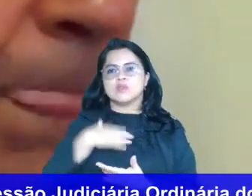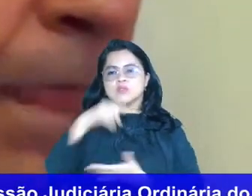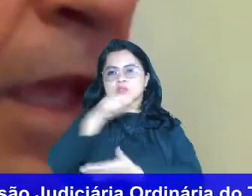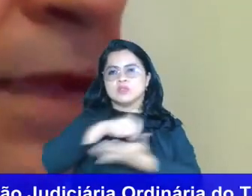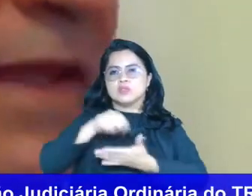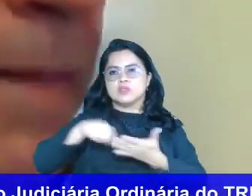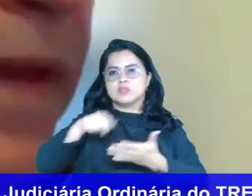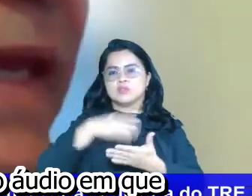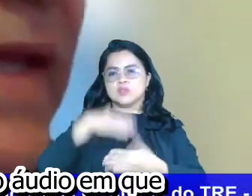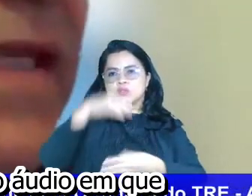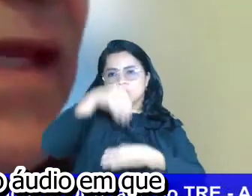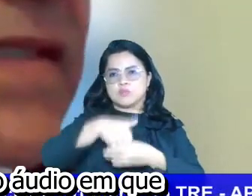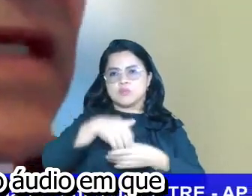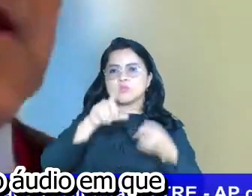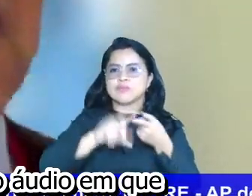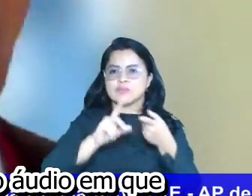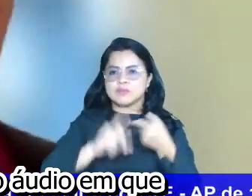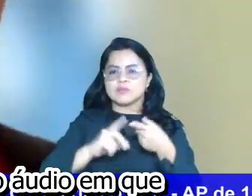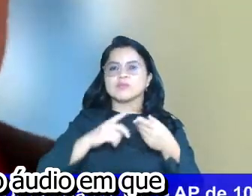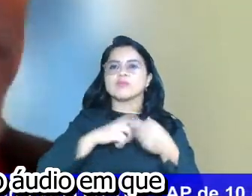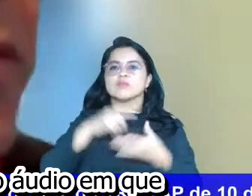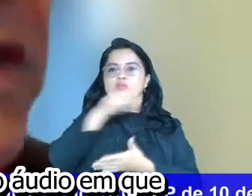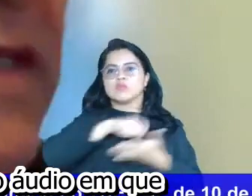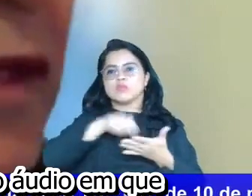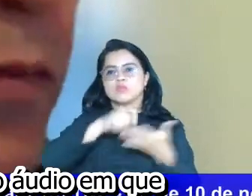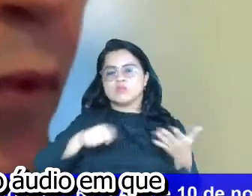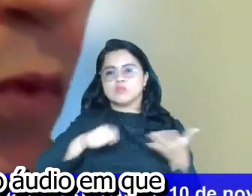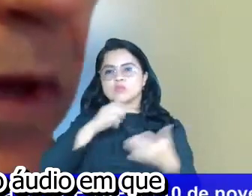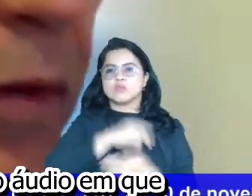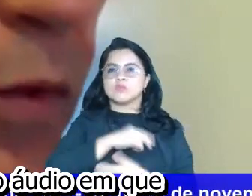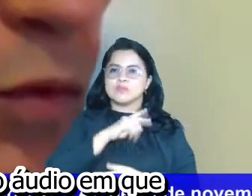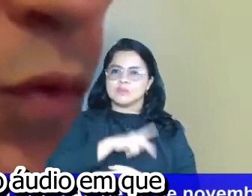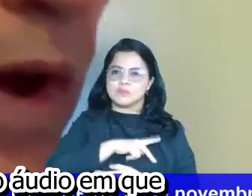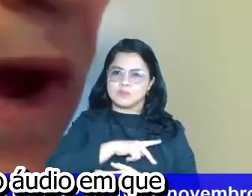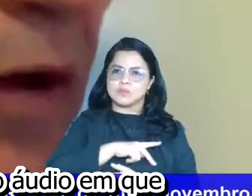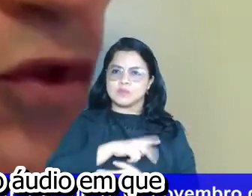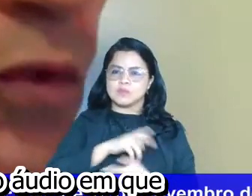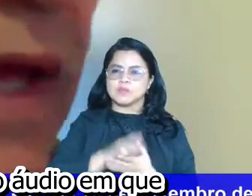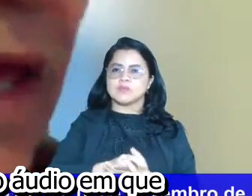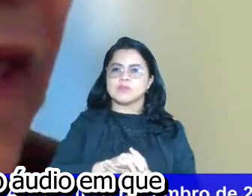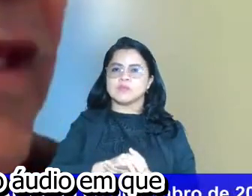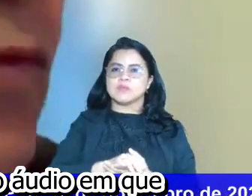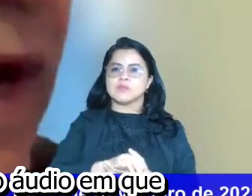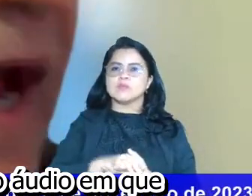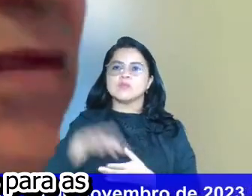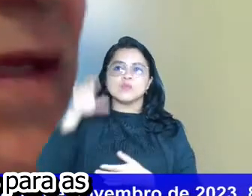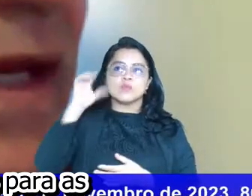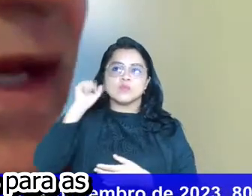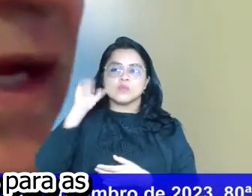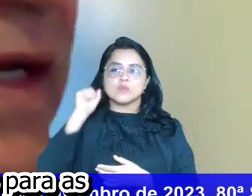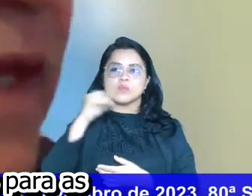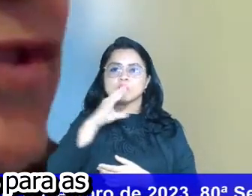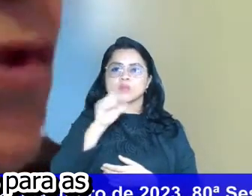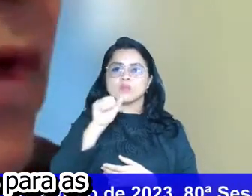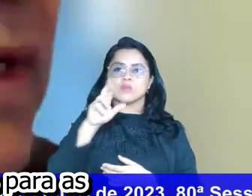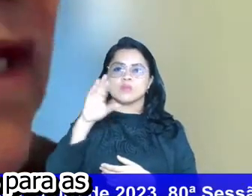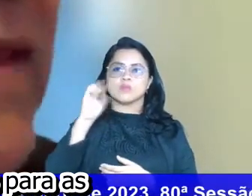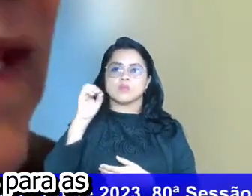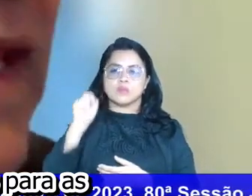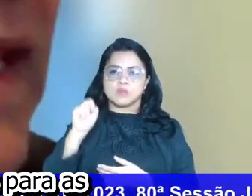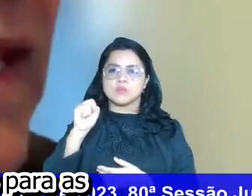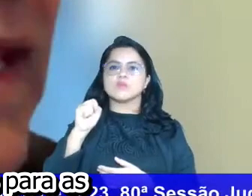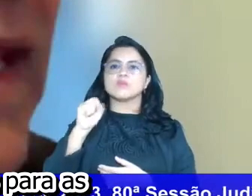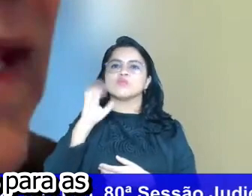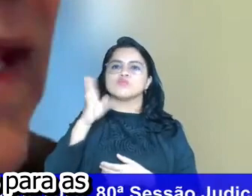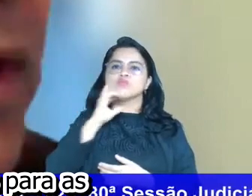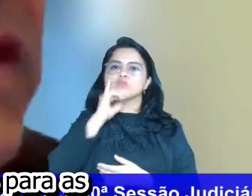voto. Também essa transcrição feita pelo Ministério Público, do áudio, em que o Carlos Adriano menciona